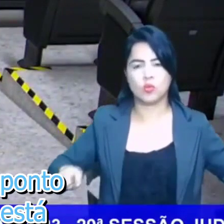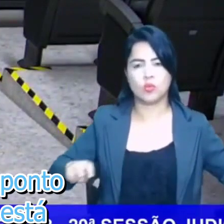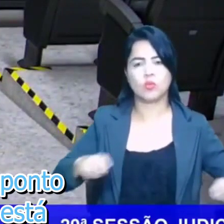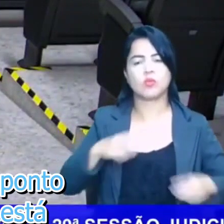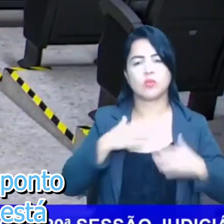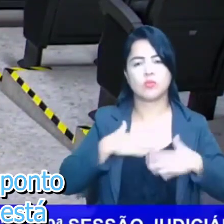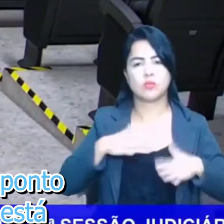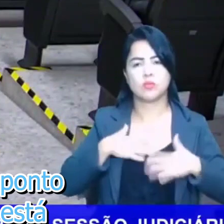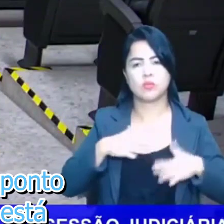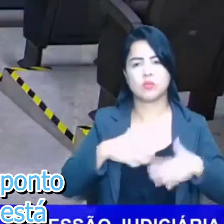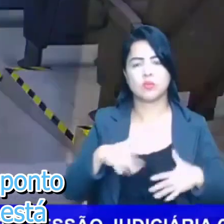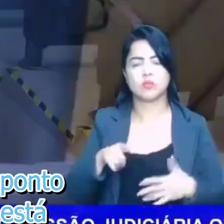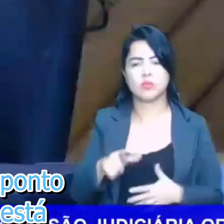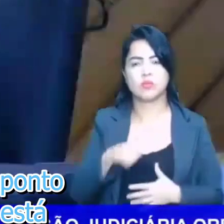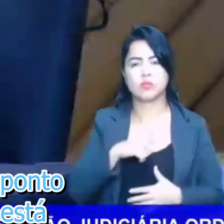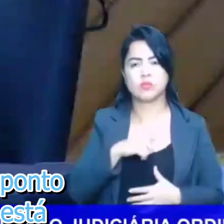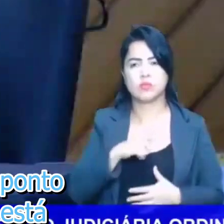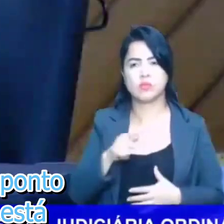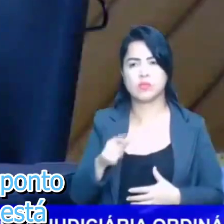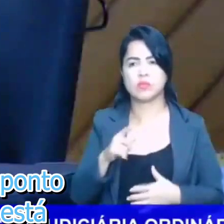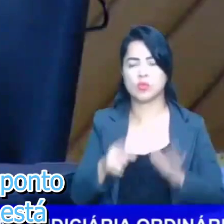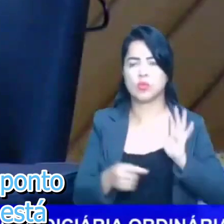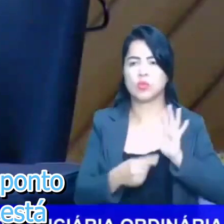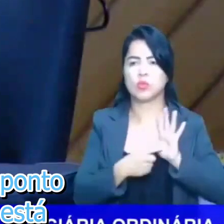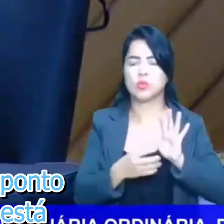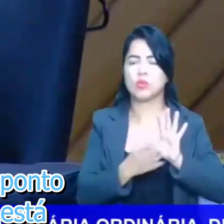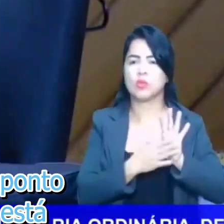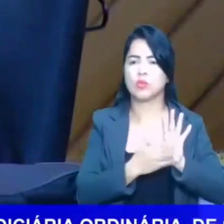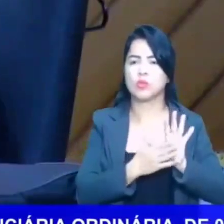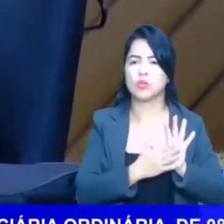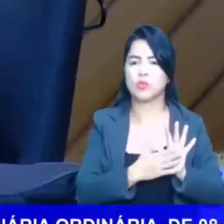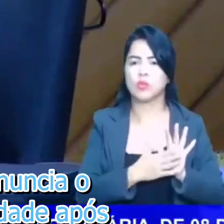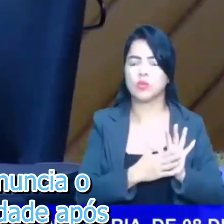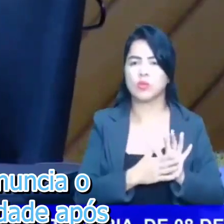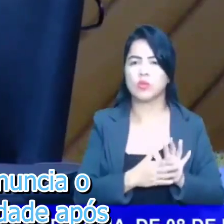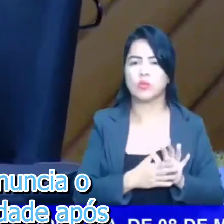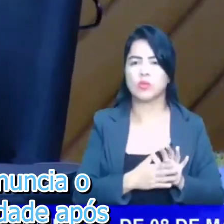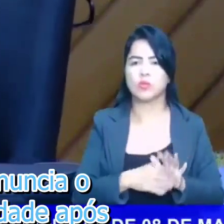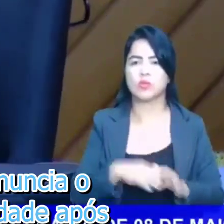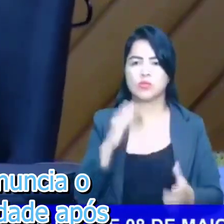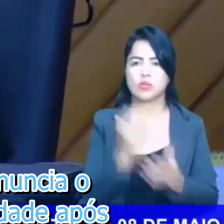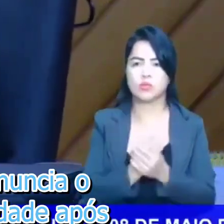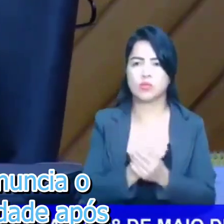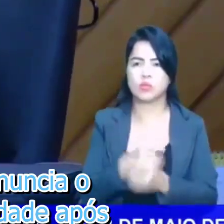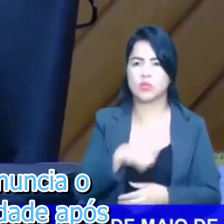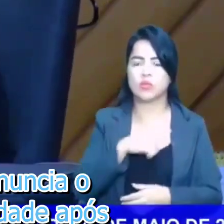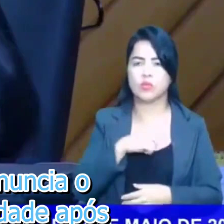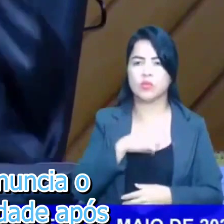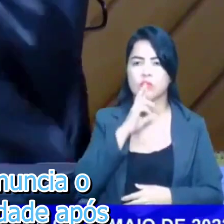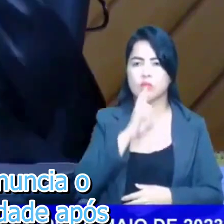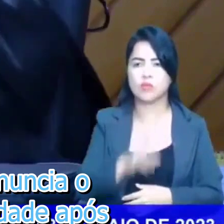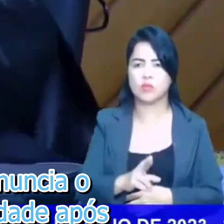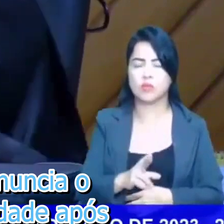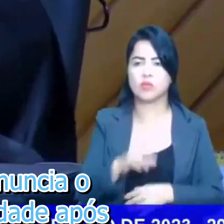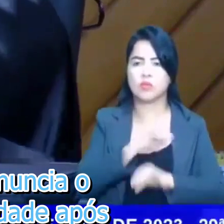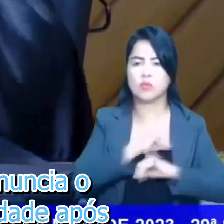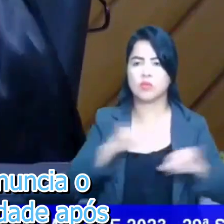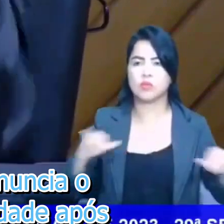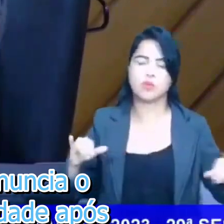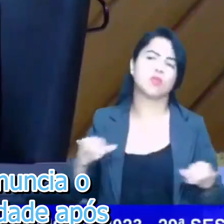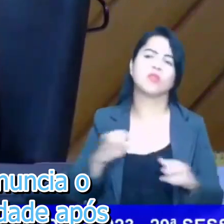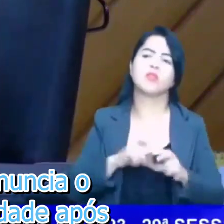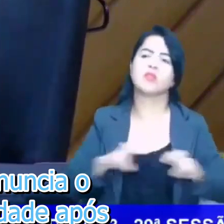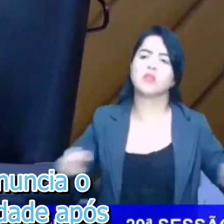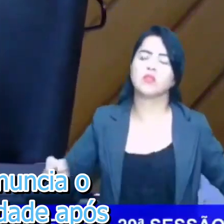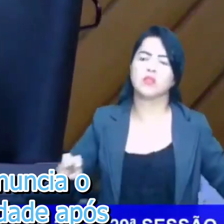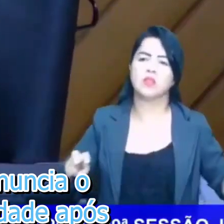ainda mais num ponto tão sensível como esse que foi colocado aqui, que está em julgamento nessa questão de ordem. Então, anuncio o resultado. O Tribunal